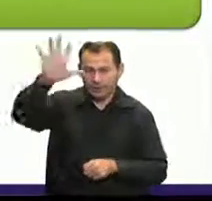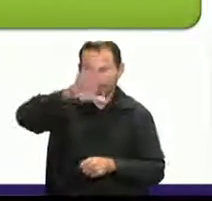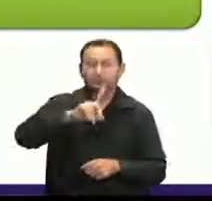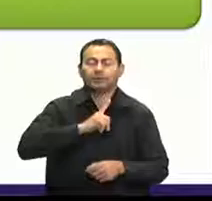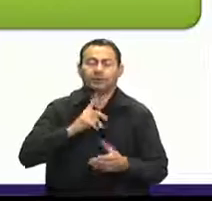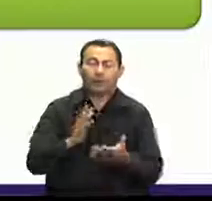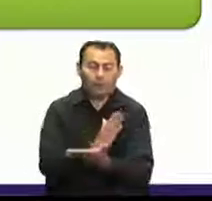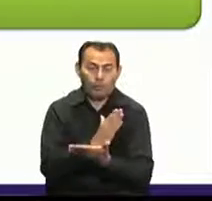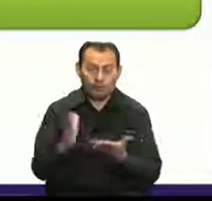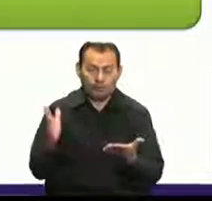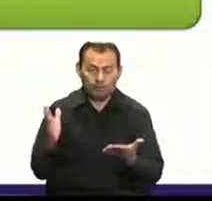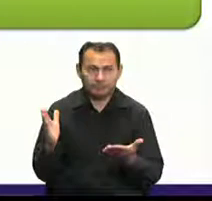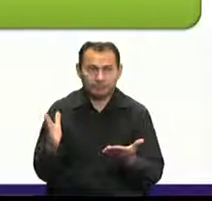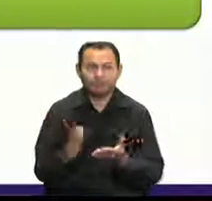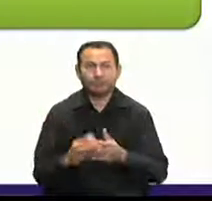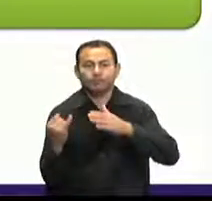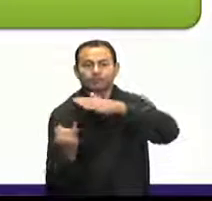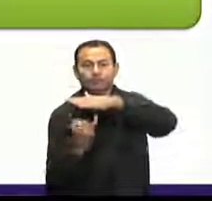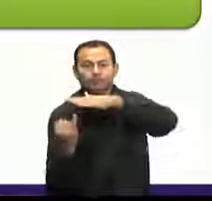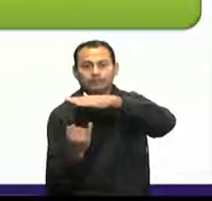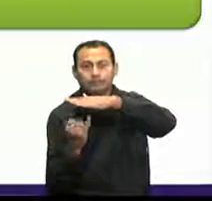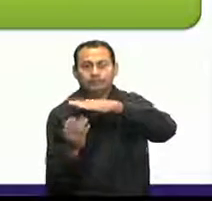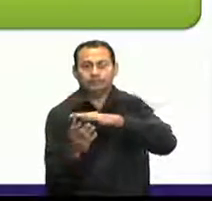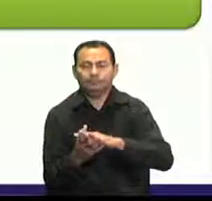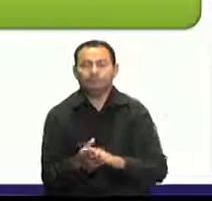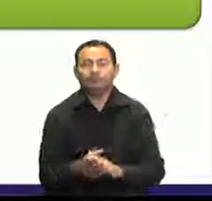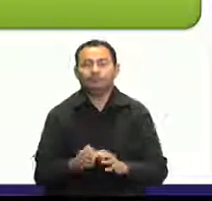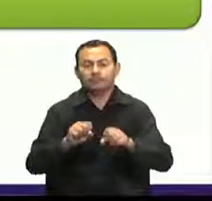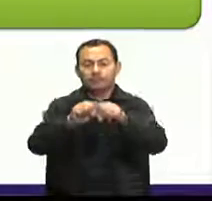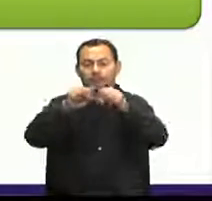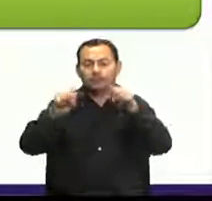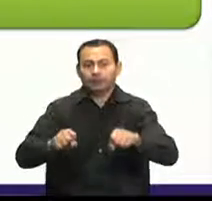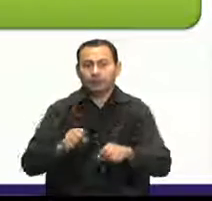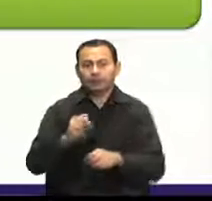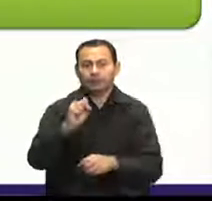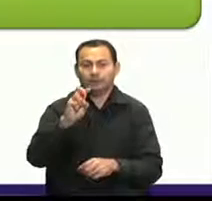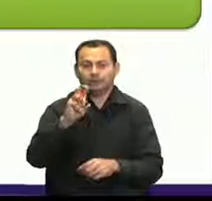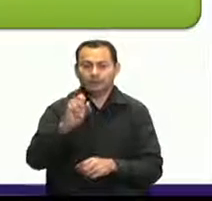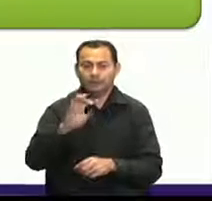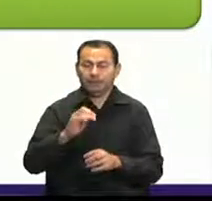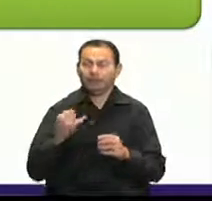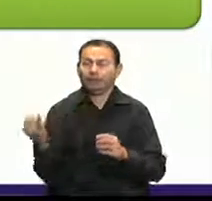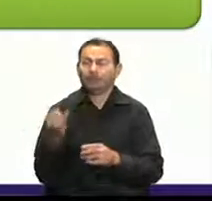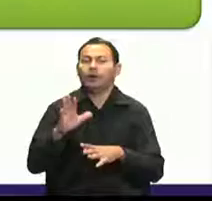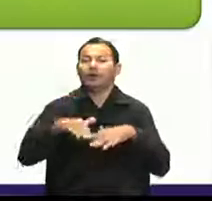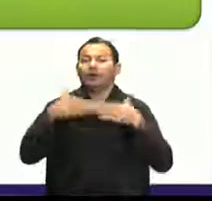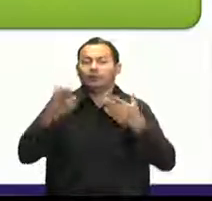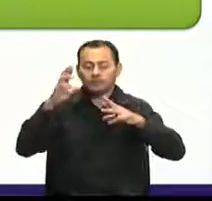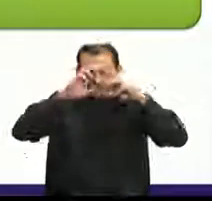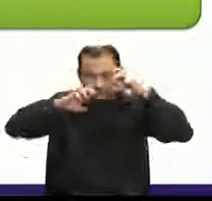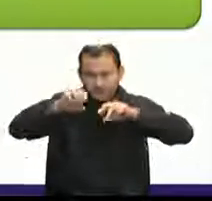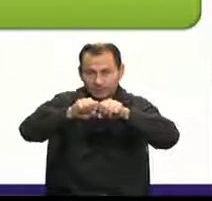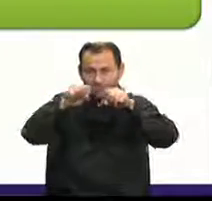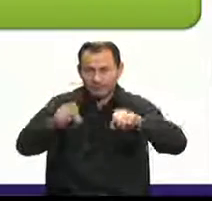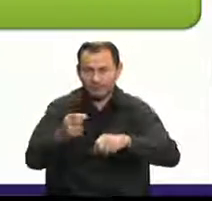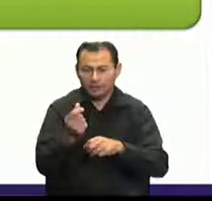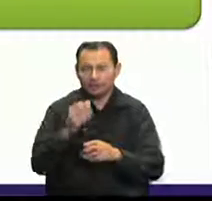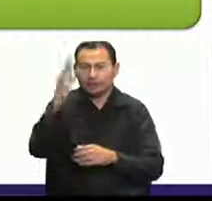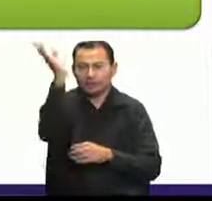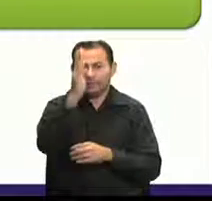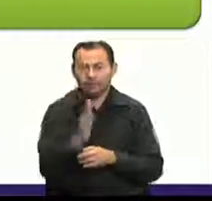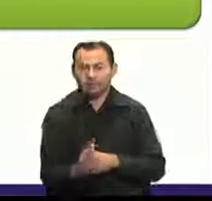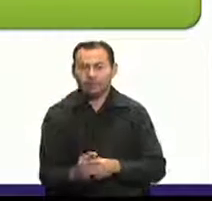existe algumas instituições sobre sistemas importantes tudo bem quando analisa o sistema financeiro